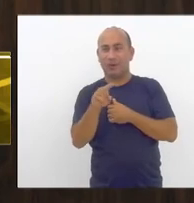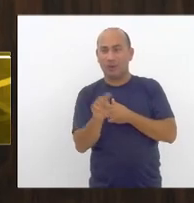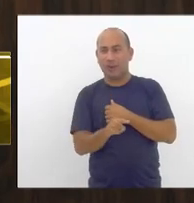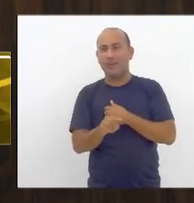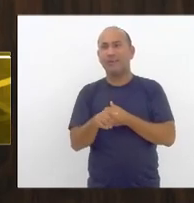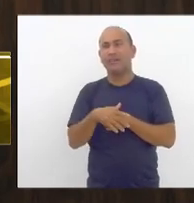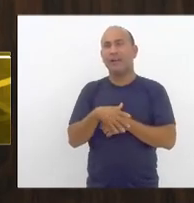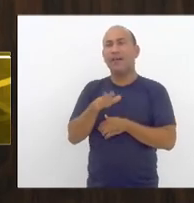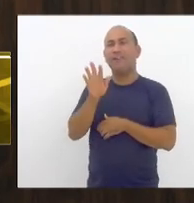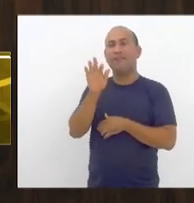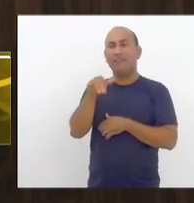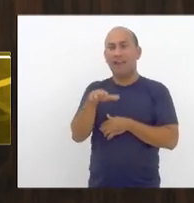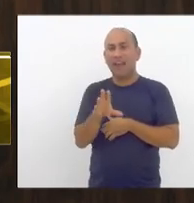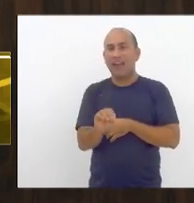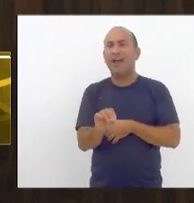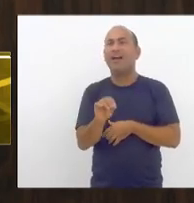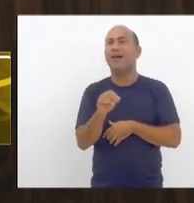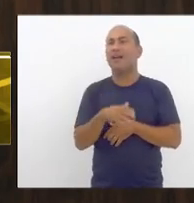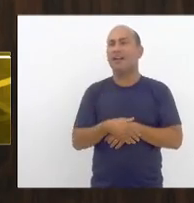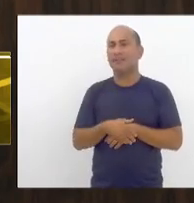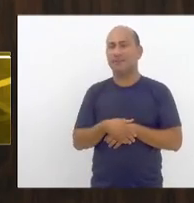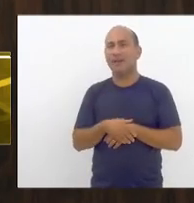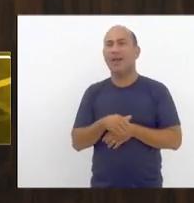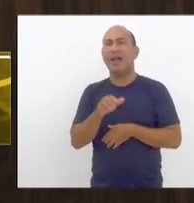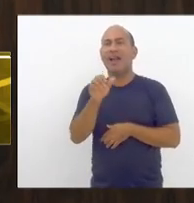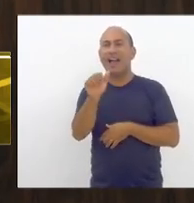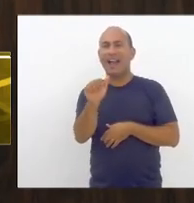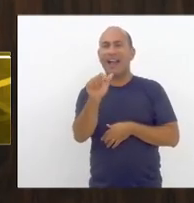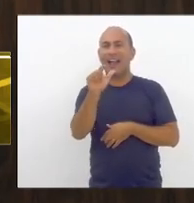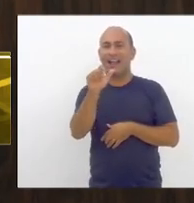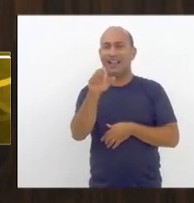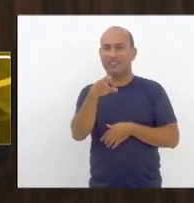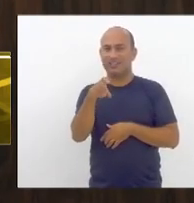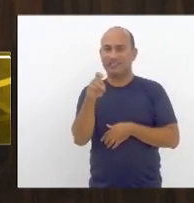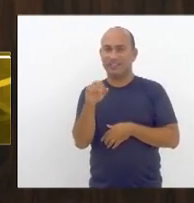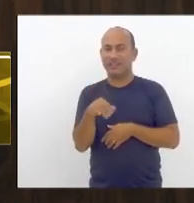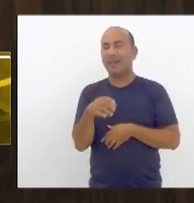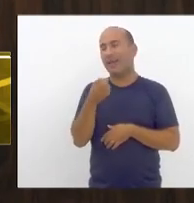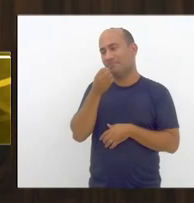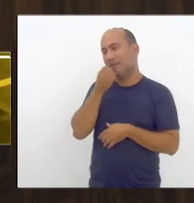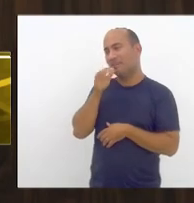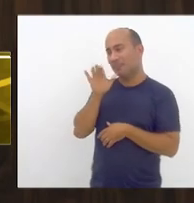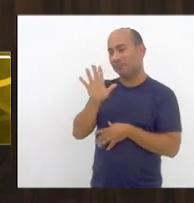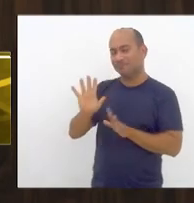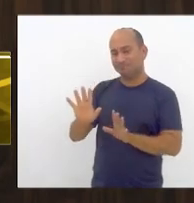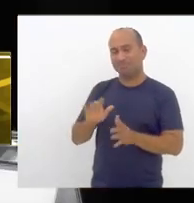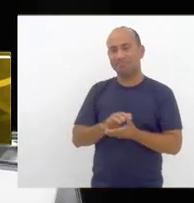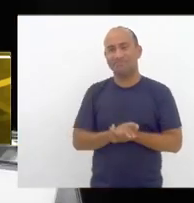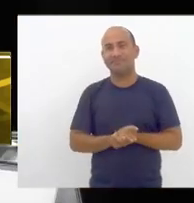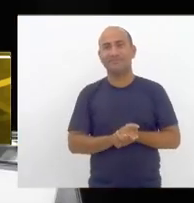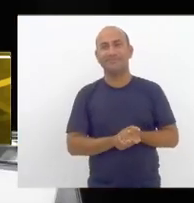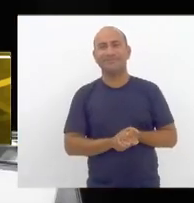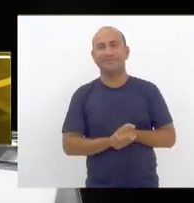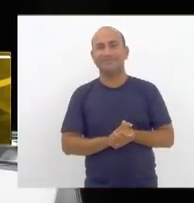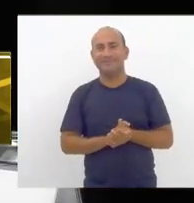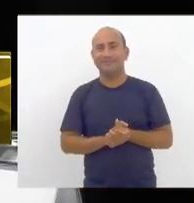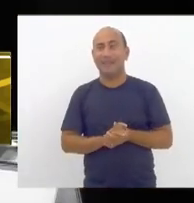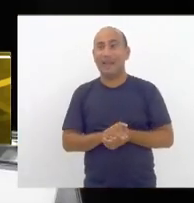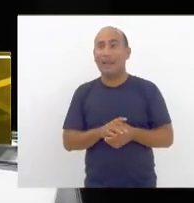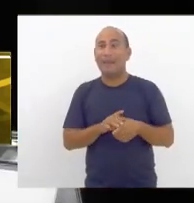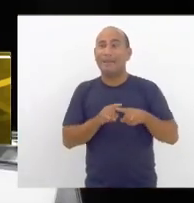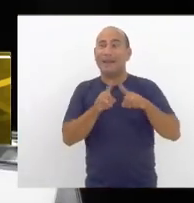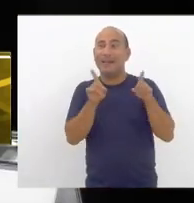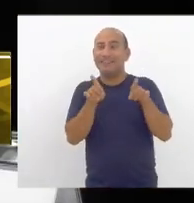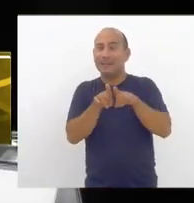o Flávio já foi chamado Alexandre Ah então tá bom É mas também